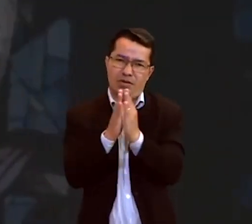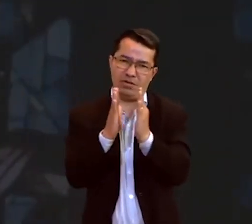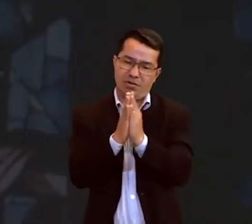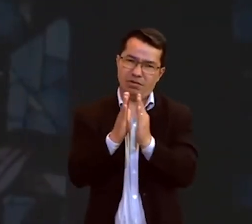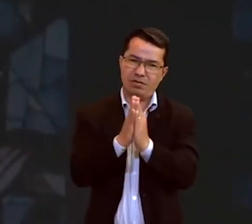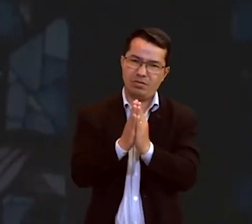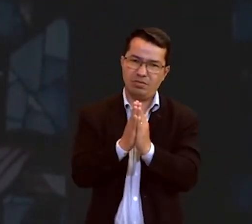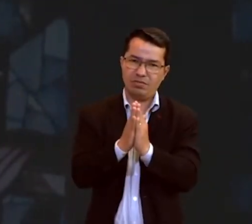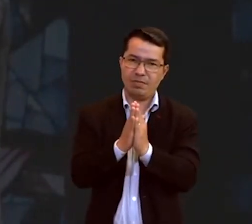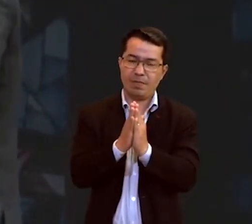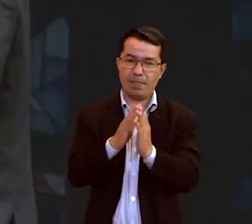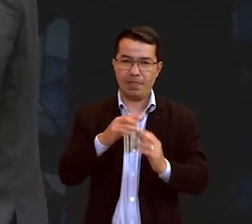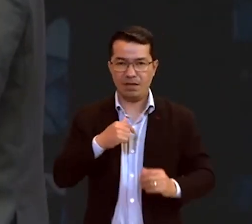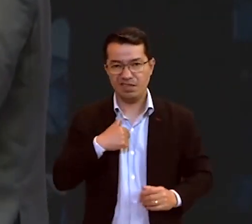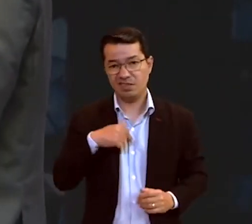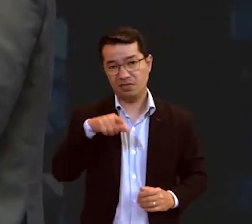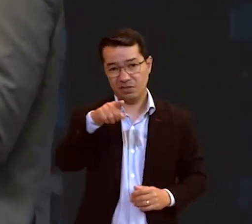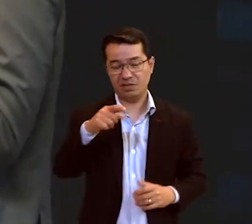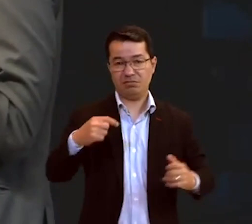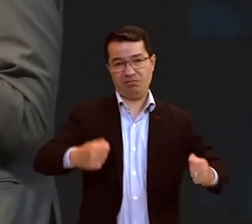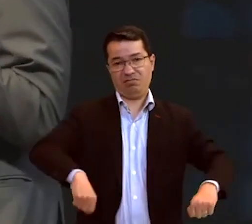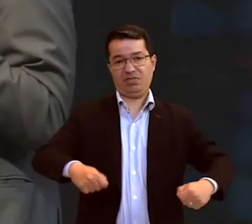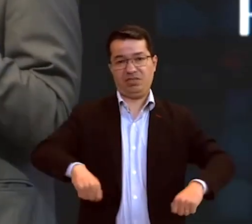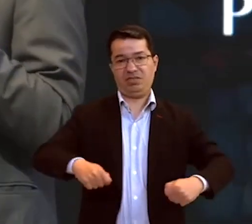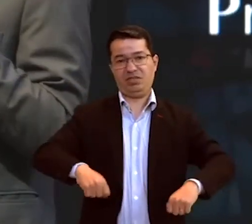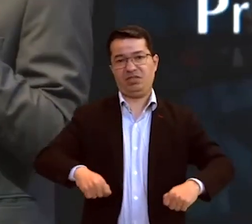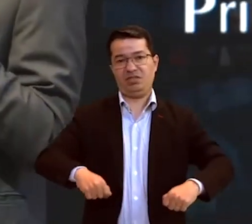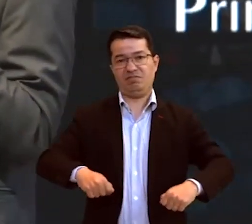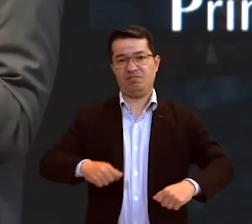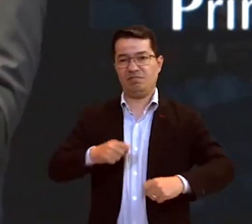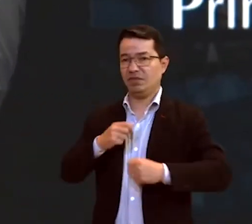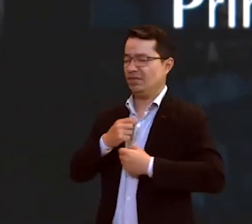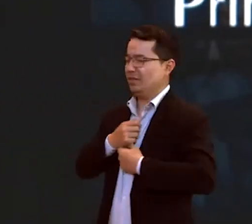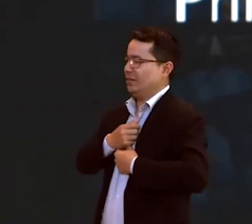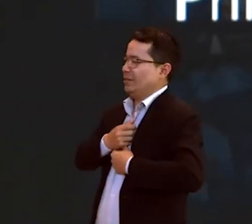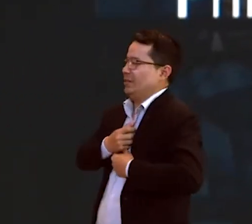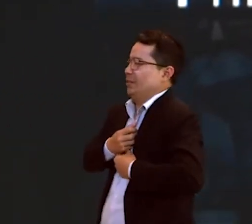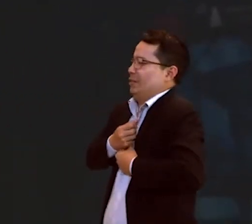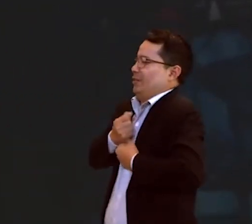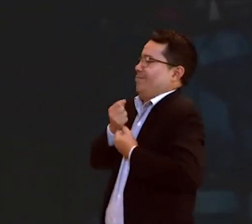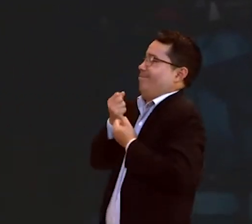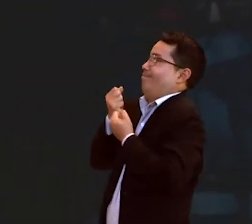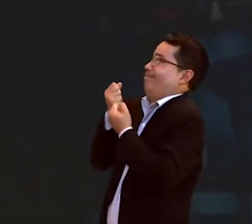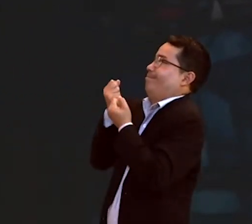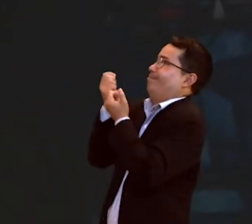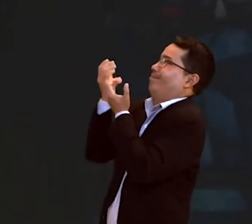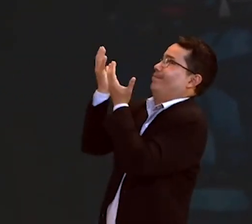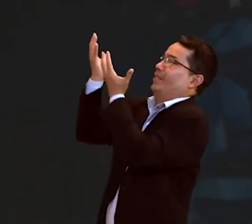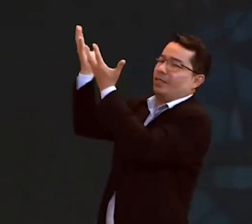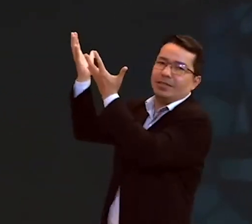você, a gente precisa abrir o coração para Deus e falar assim, Deus, eu estou doente aqui, eu estou doente aqui.